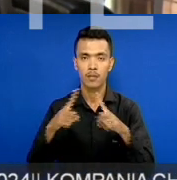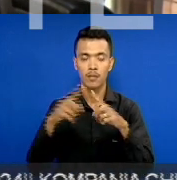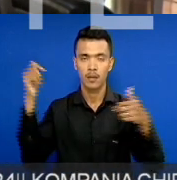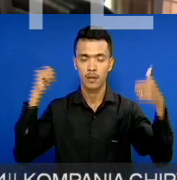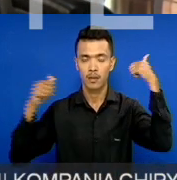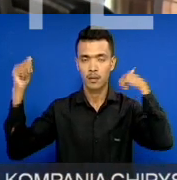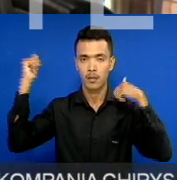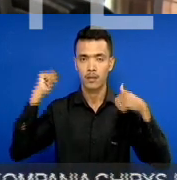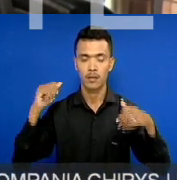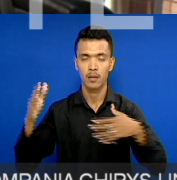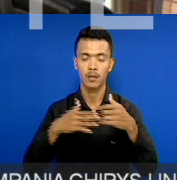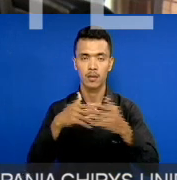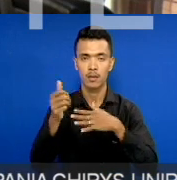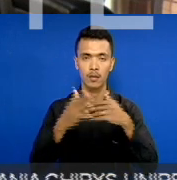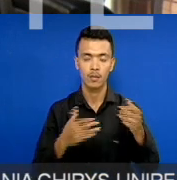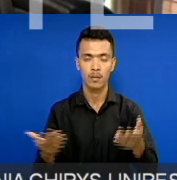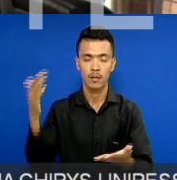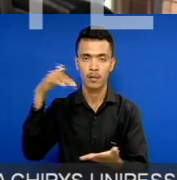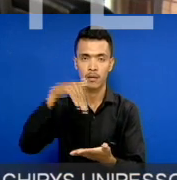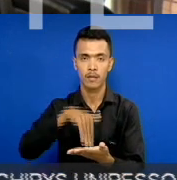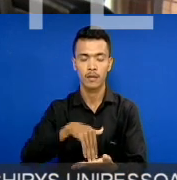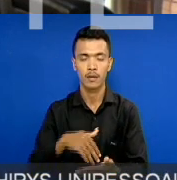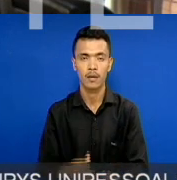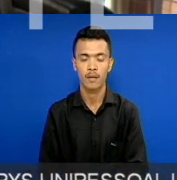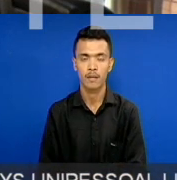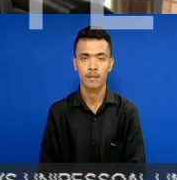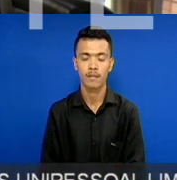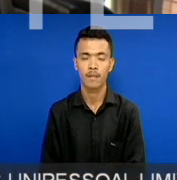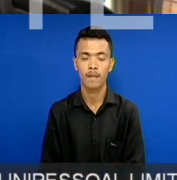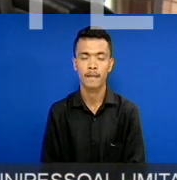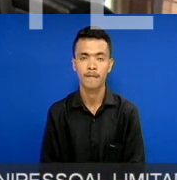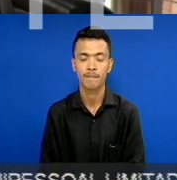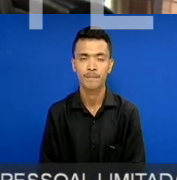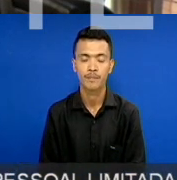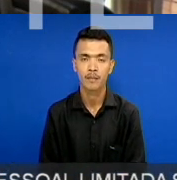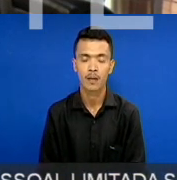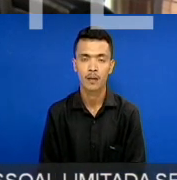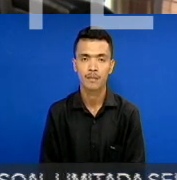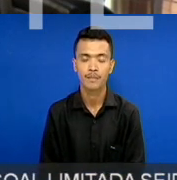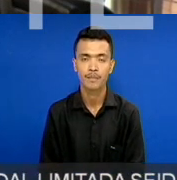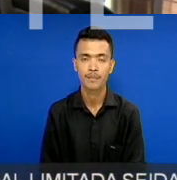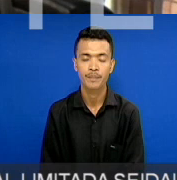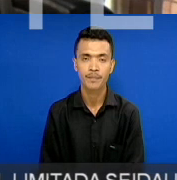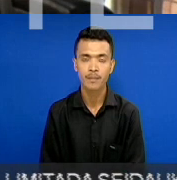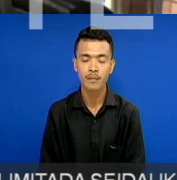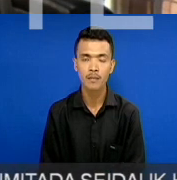a nação nem normal falha, né, será a lá uma inspeção, a fiscalização e o mercado tu